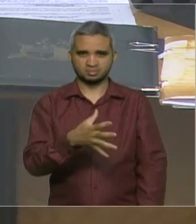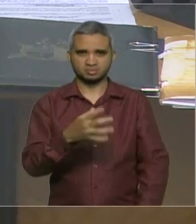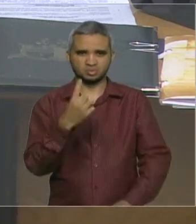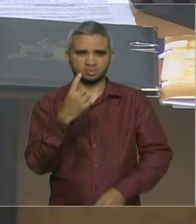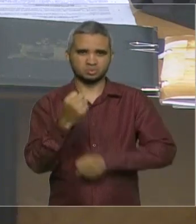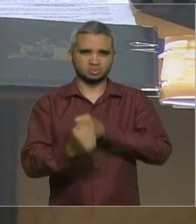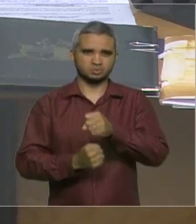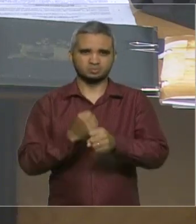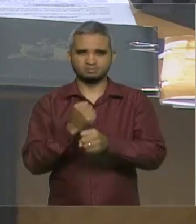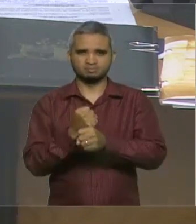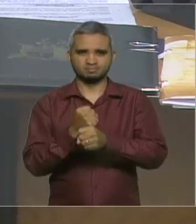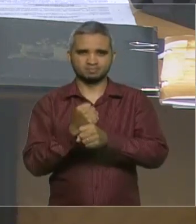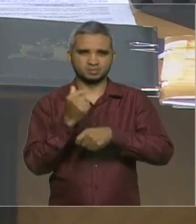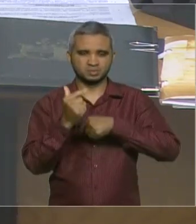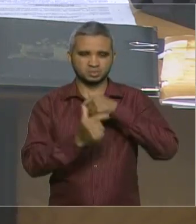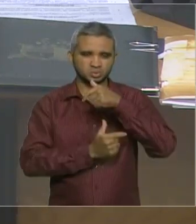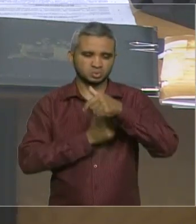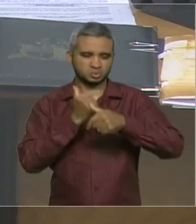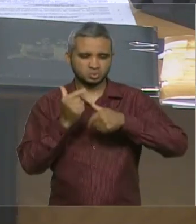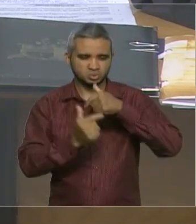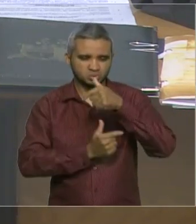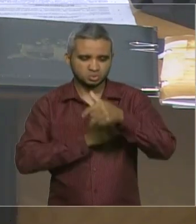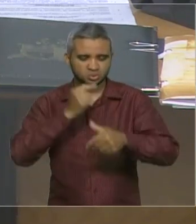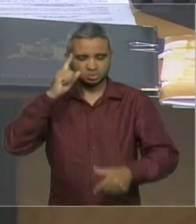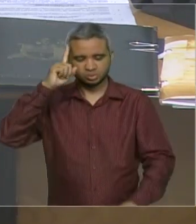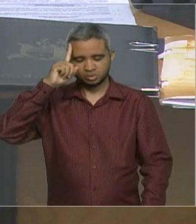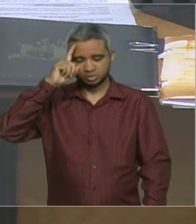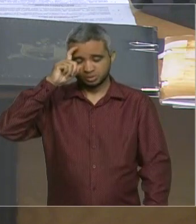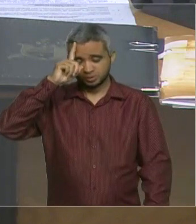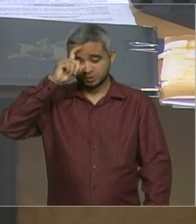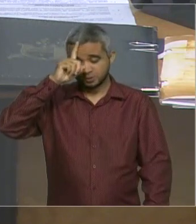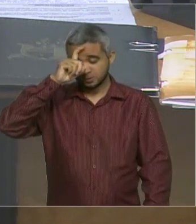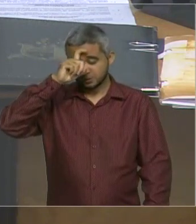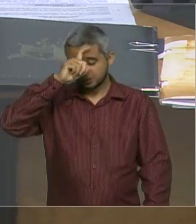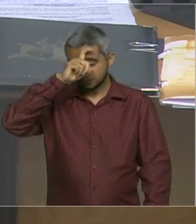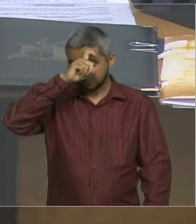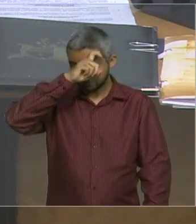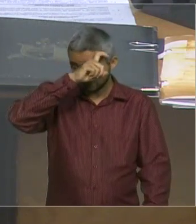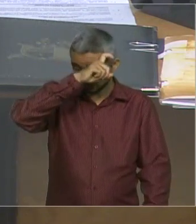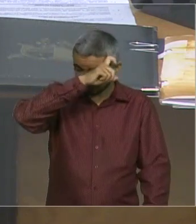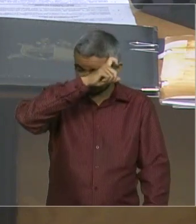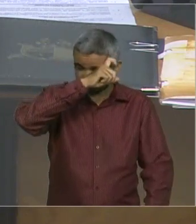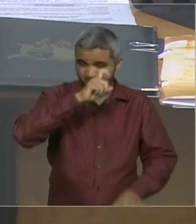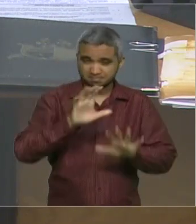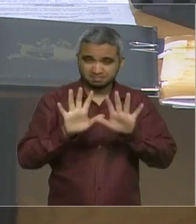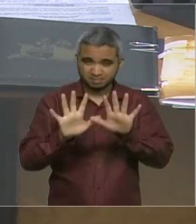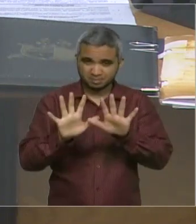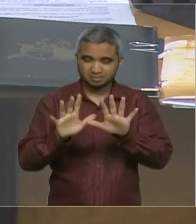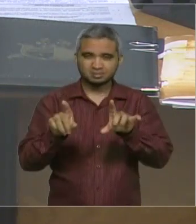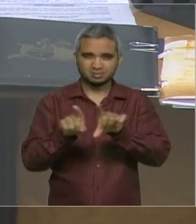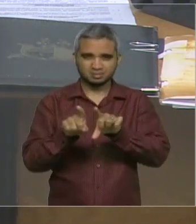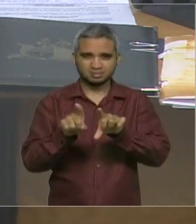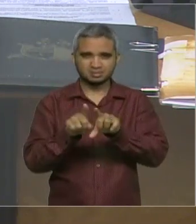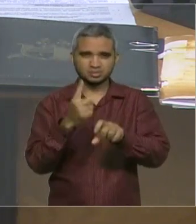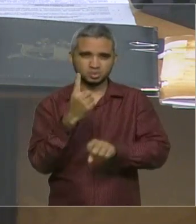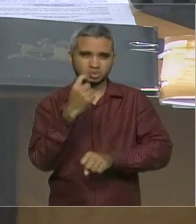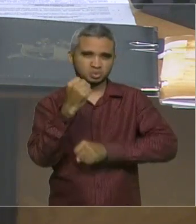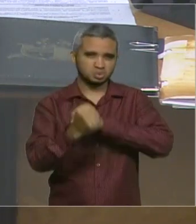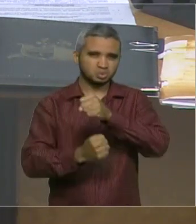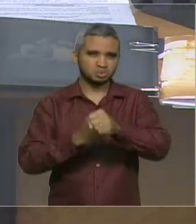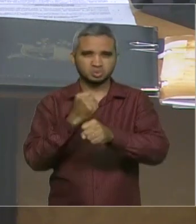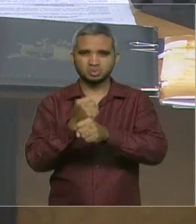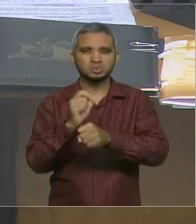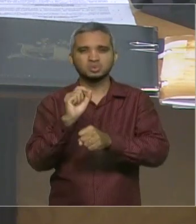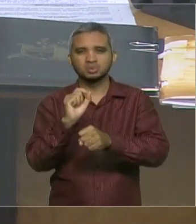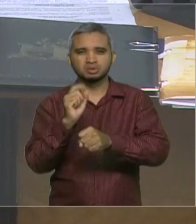um ano de muitos desafios, mas também um ano de muitas descobertas e de